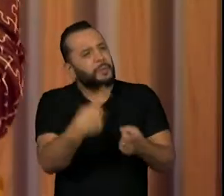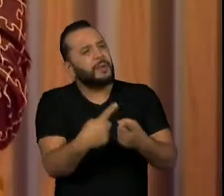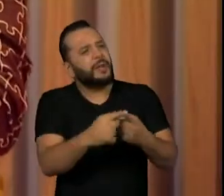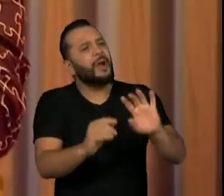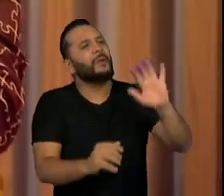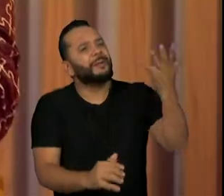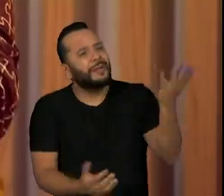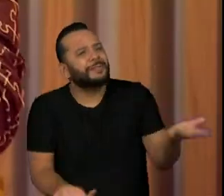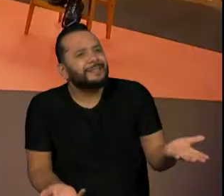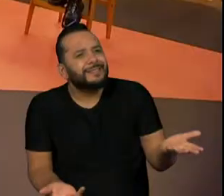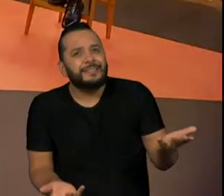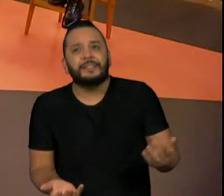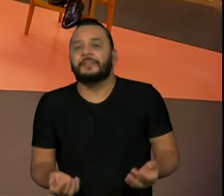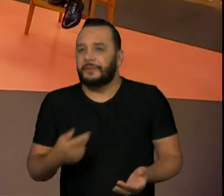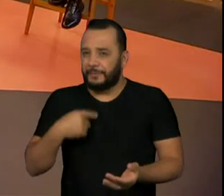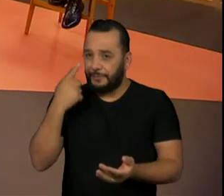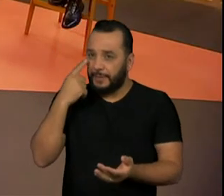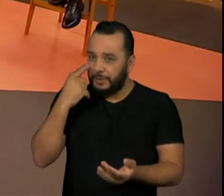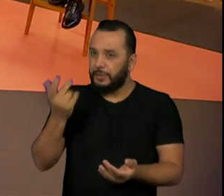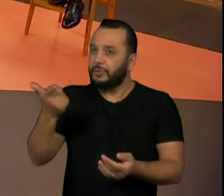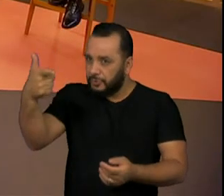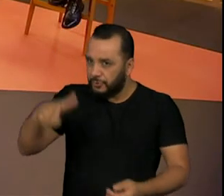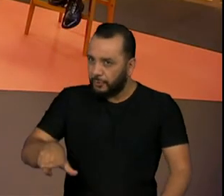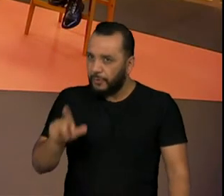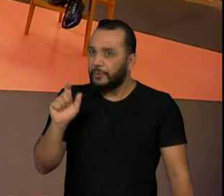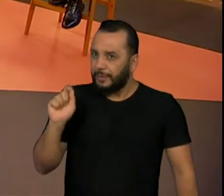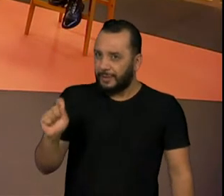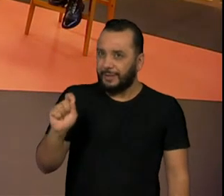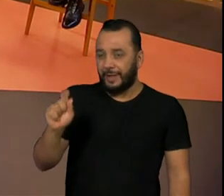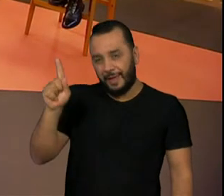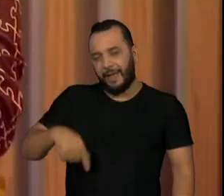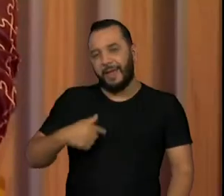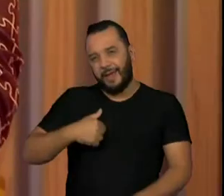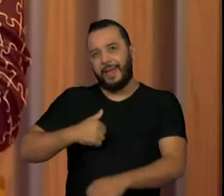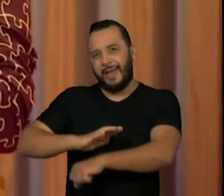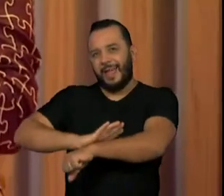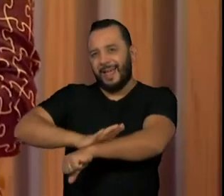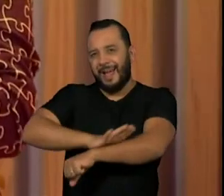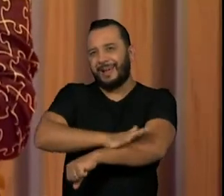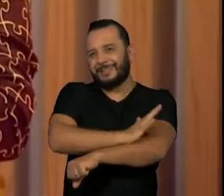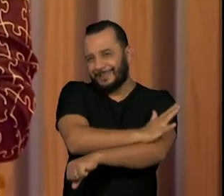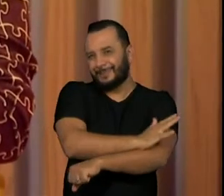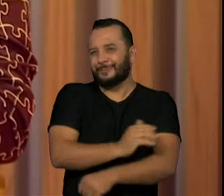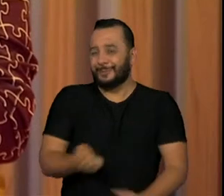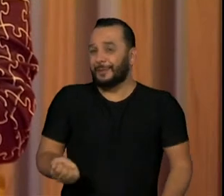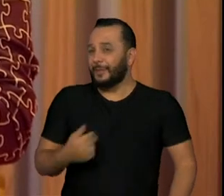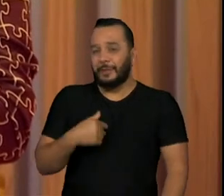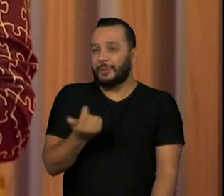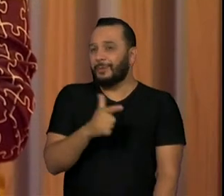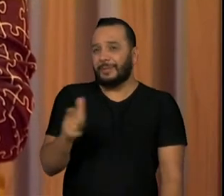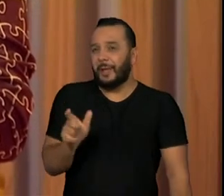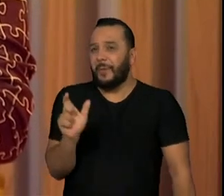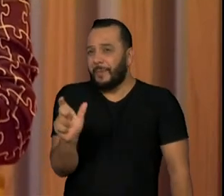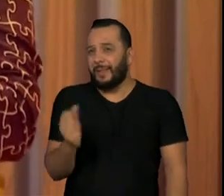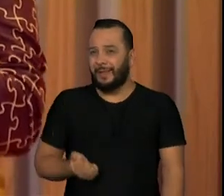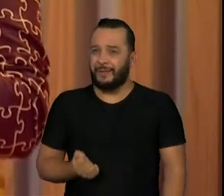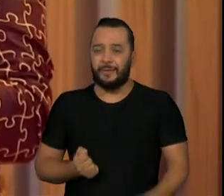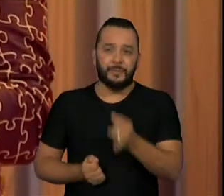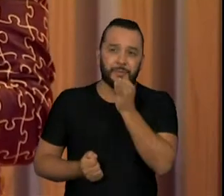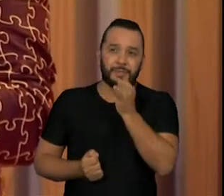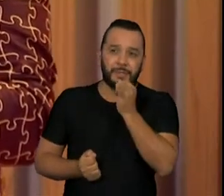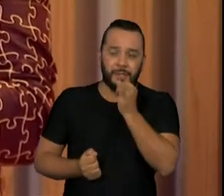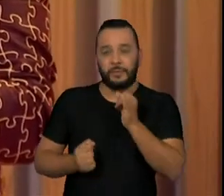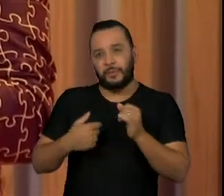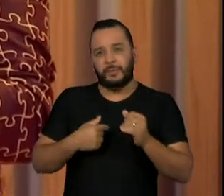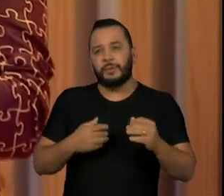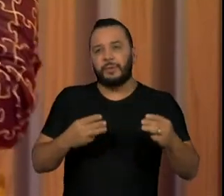mais uma vez, no cerne da questão está o racismo. Você não tem um termo, não é? Quer dizer, no Brasil, para